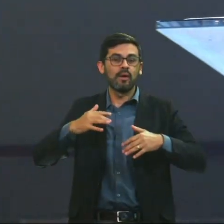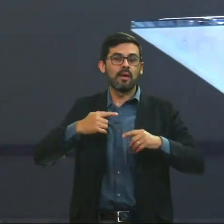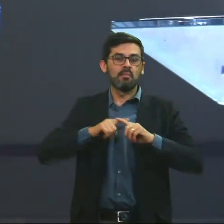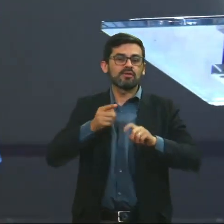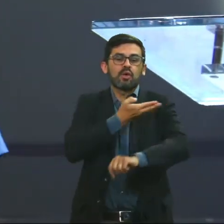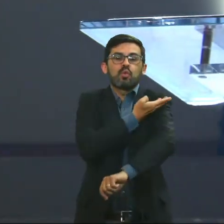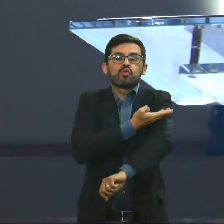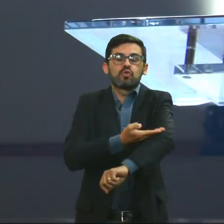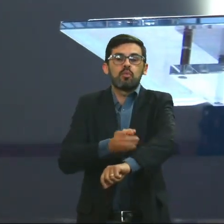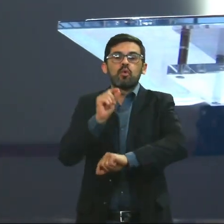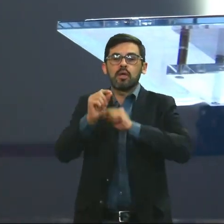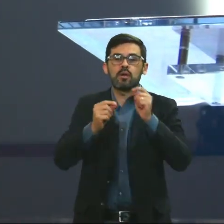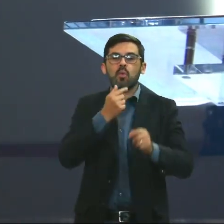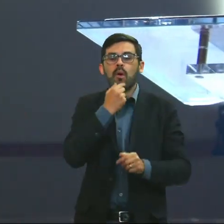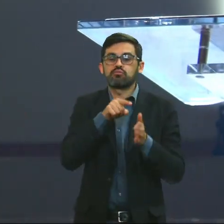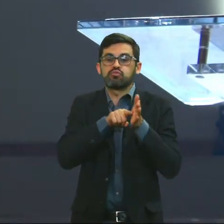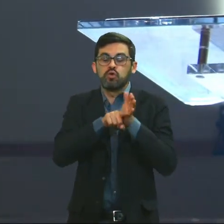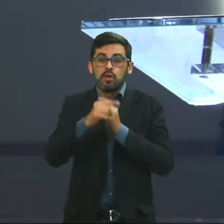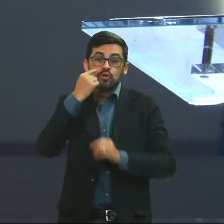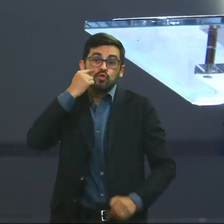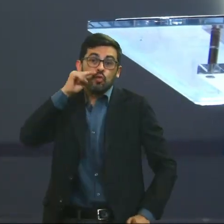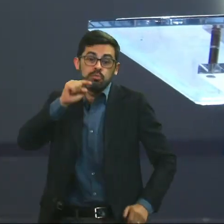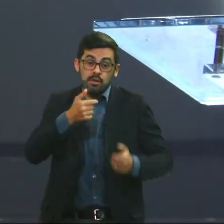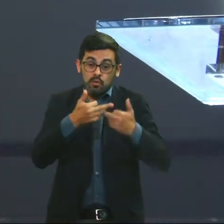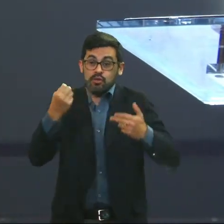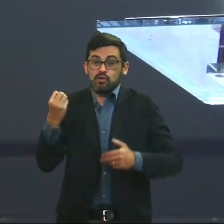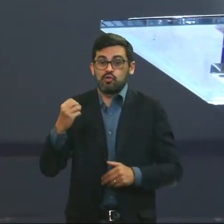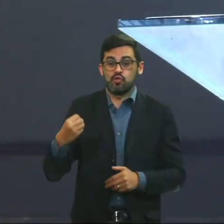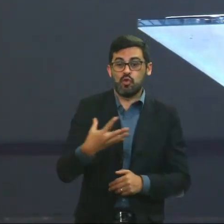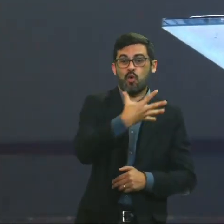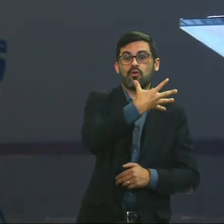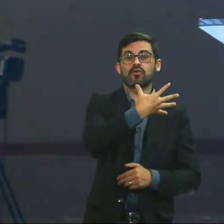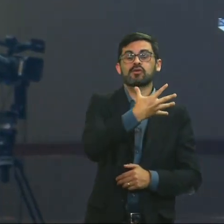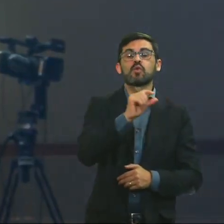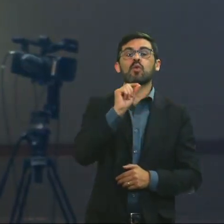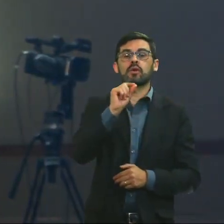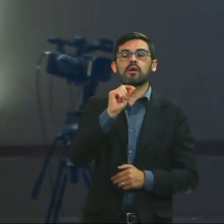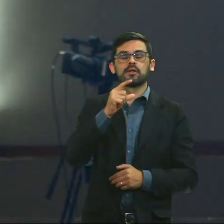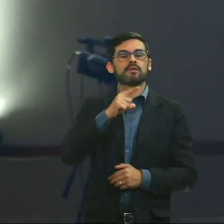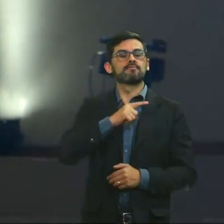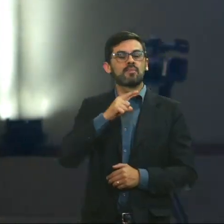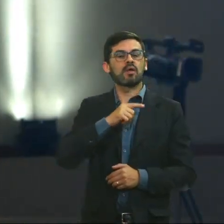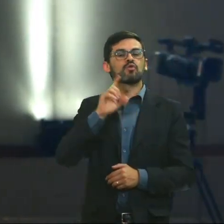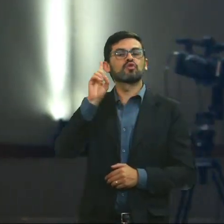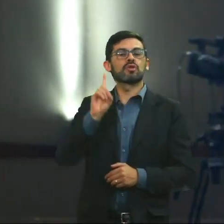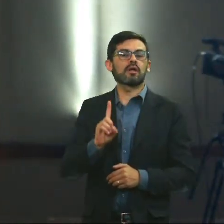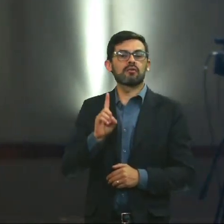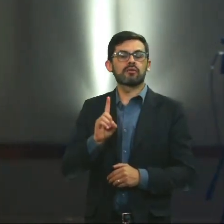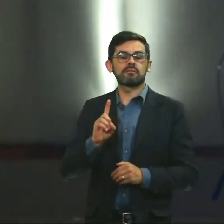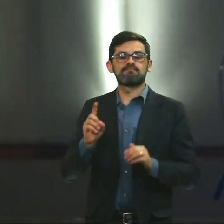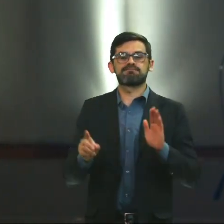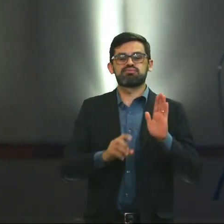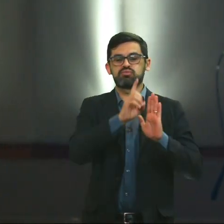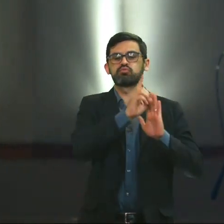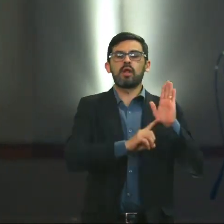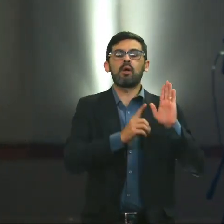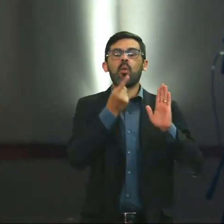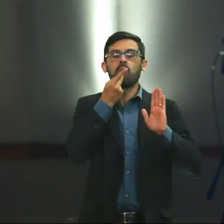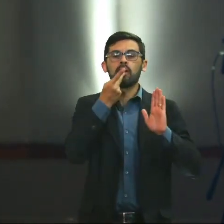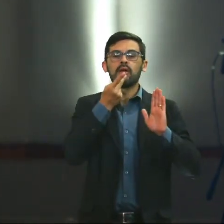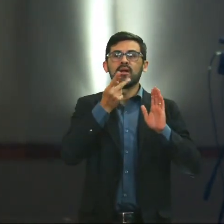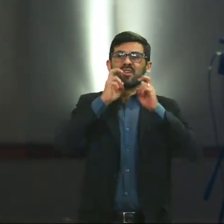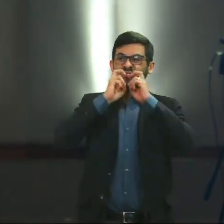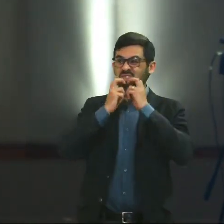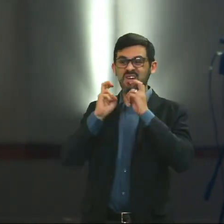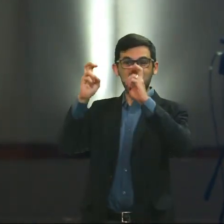que quando o cientista descobria algo inovador, ele tinha o direito de fazer uma declaração, que era como se fosse um